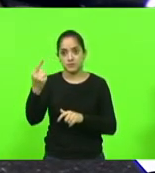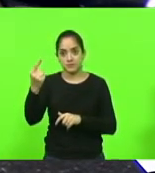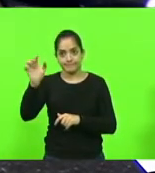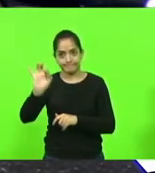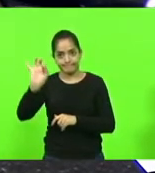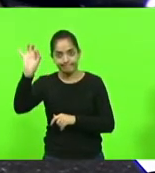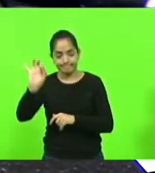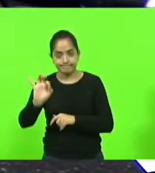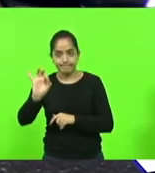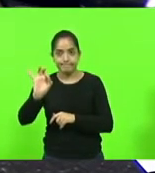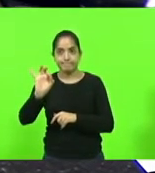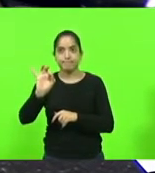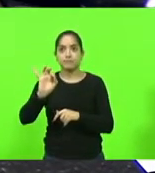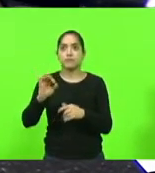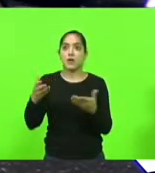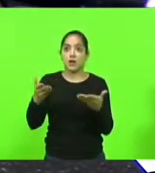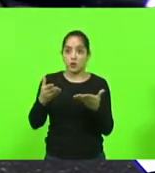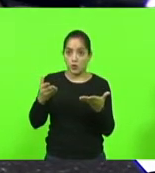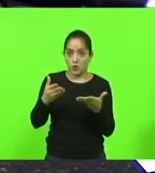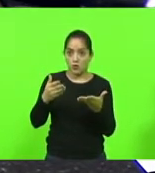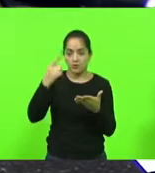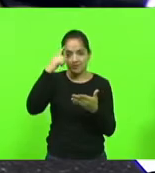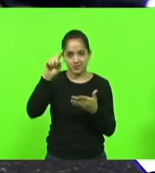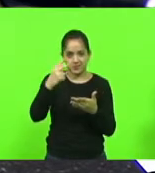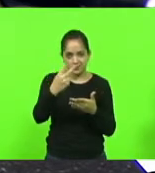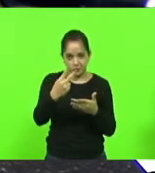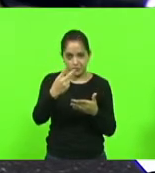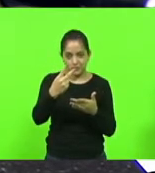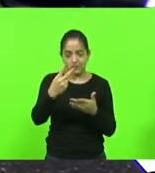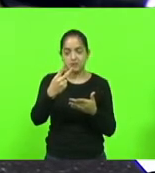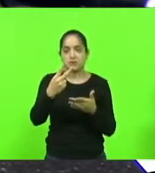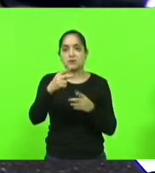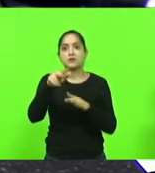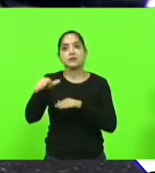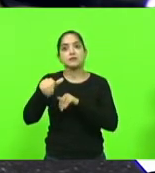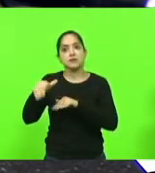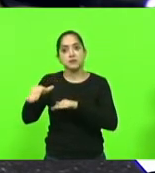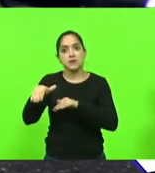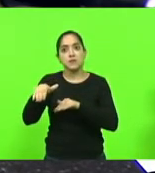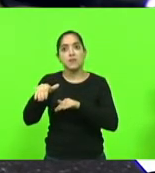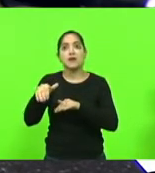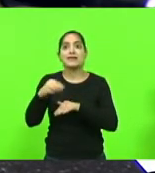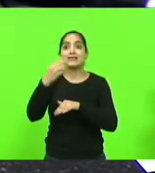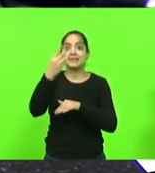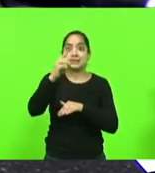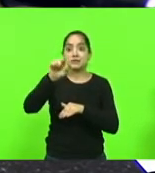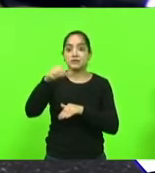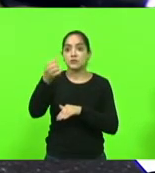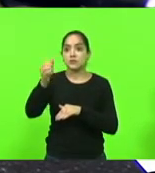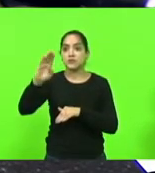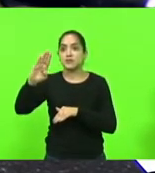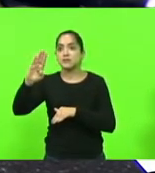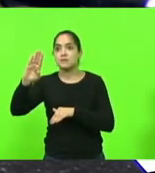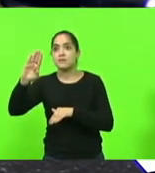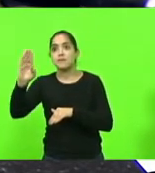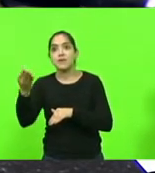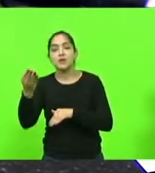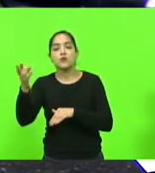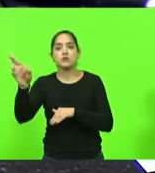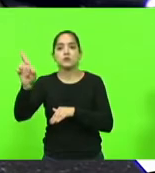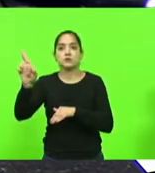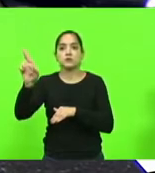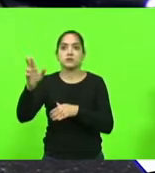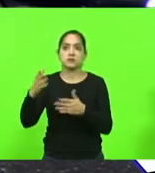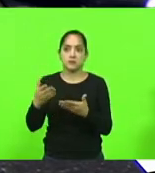51%. 2 de setembro, agorinha, Santa Catarina arrecada 3,6 bilhões em agosto e